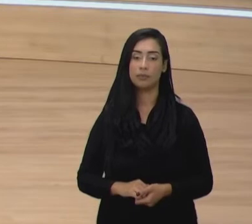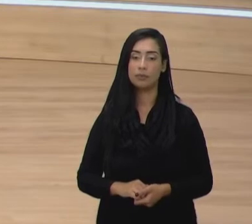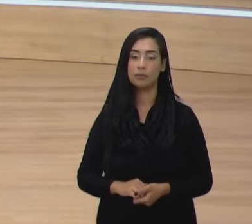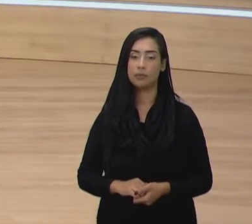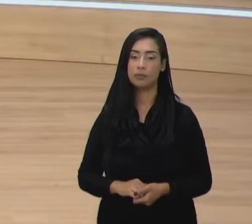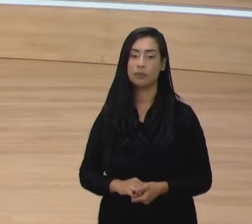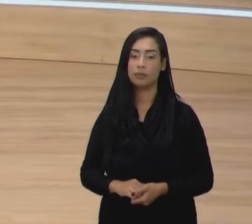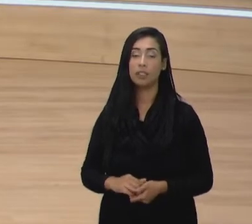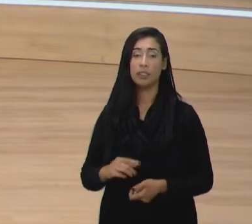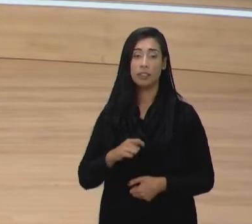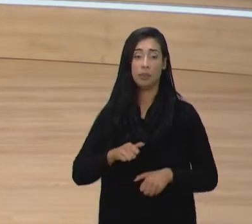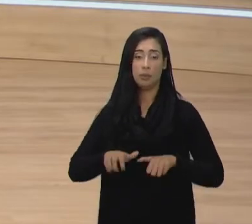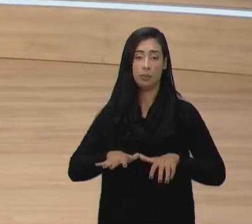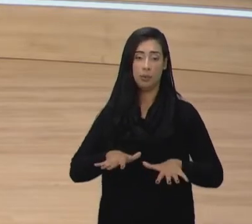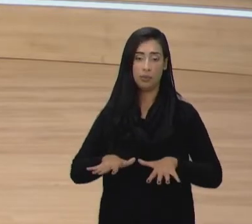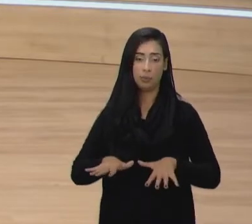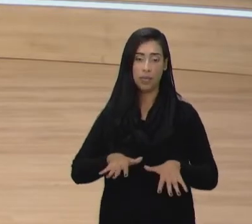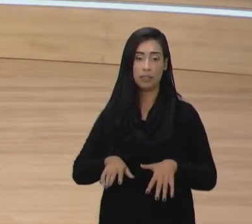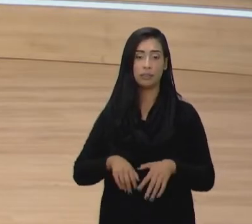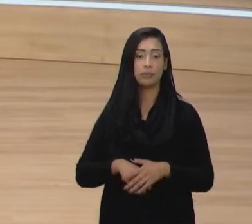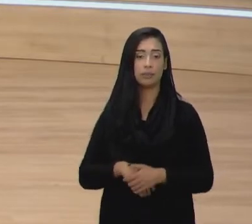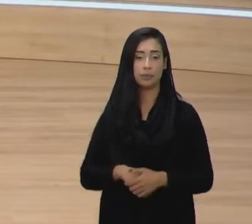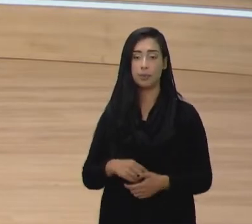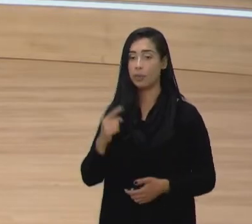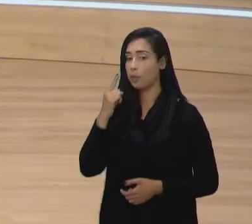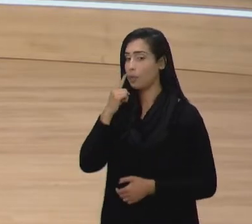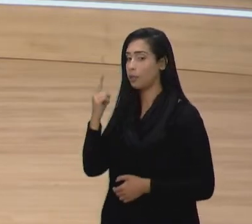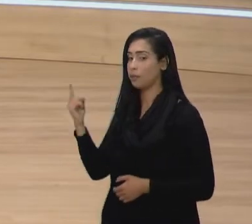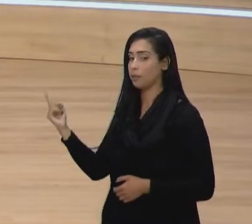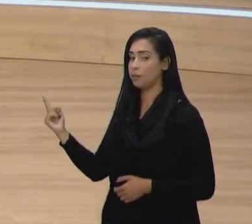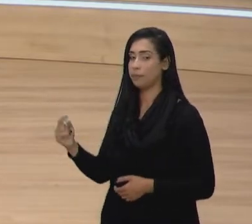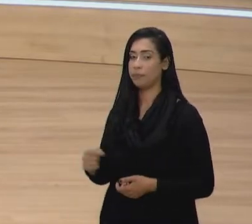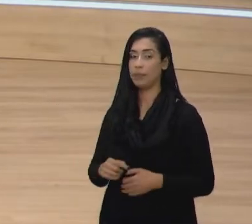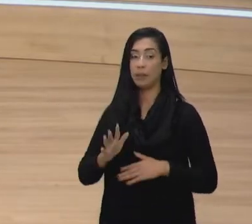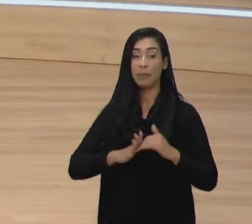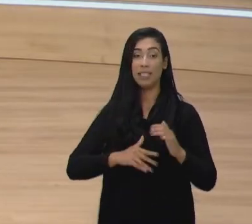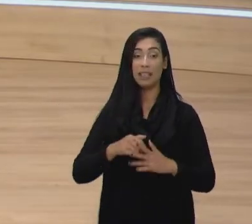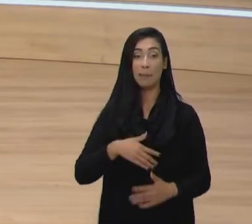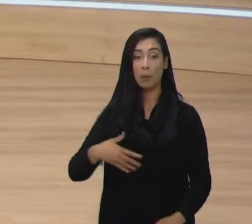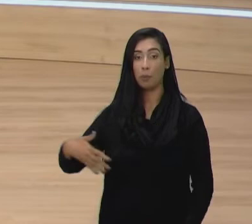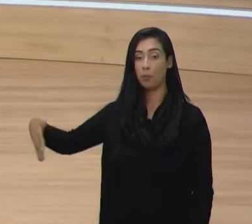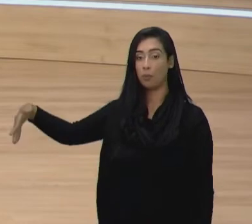que a gente vai fazer o nosso passinho aqui atrás, essa mão, ela abre aqui, ó.